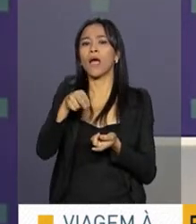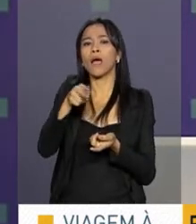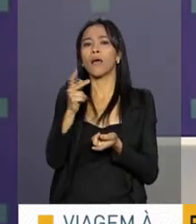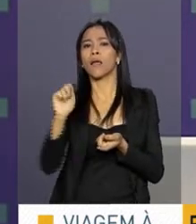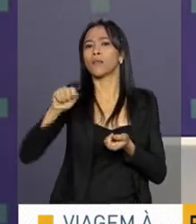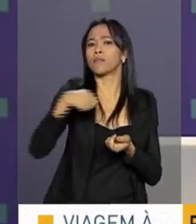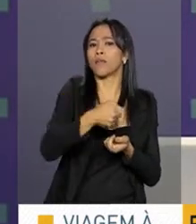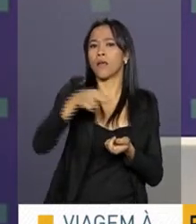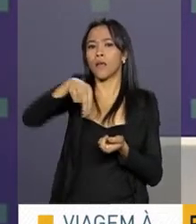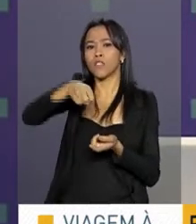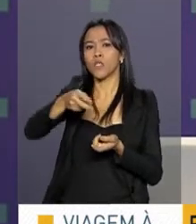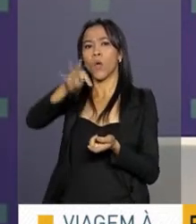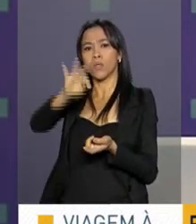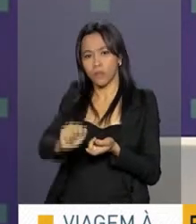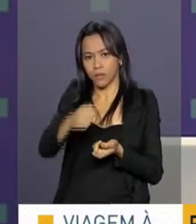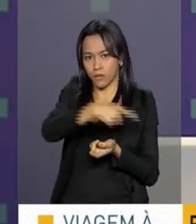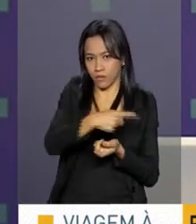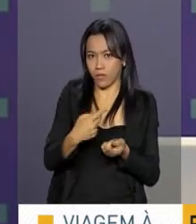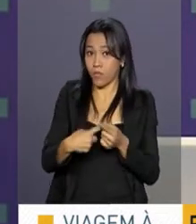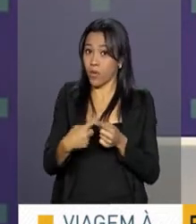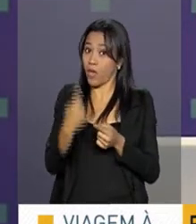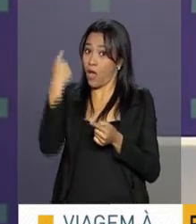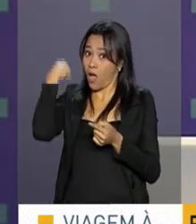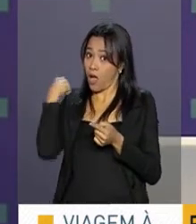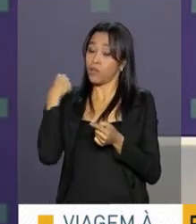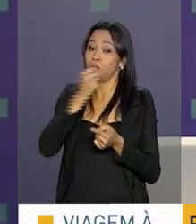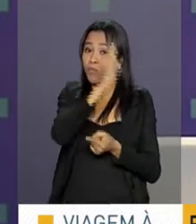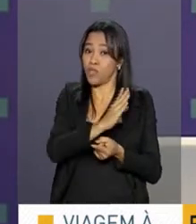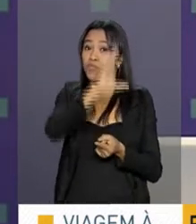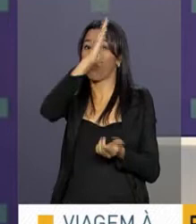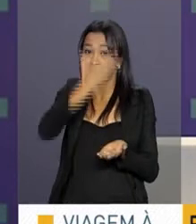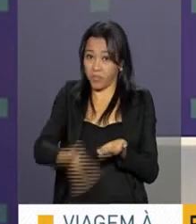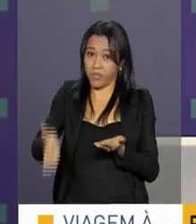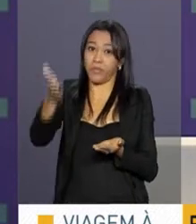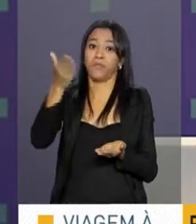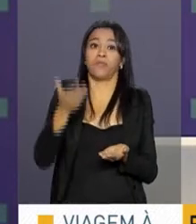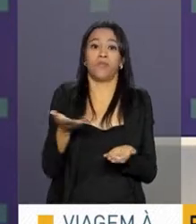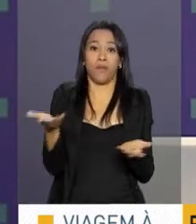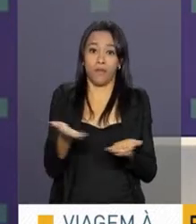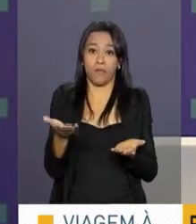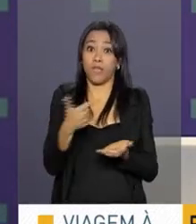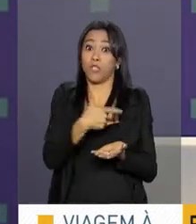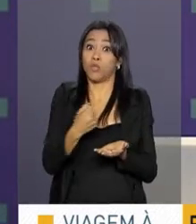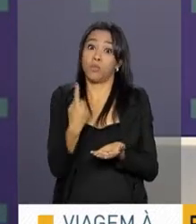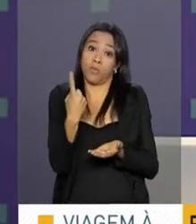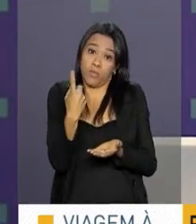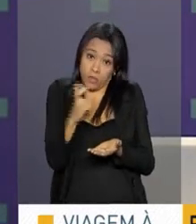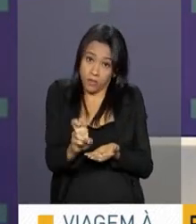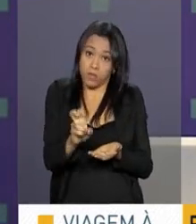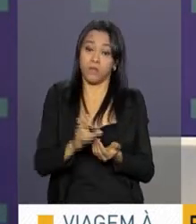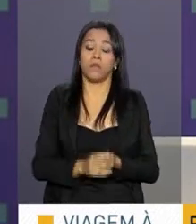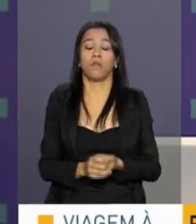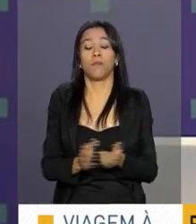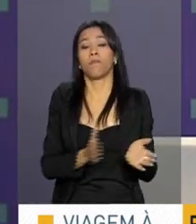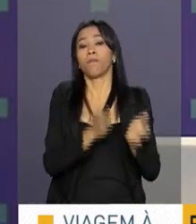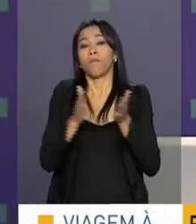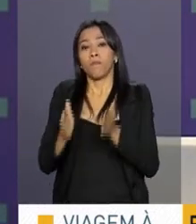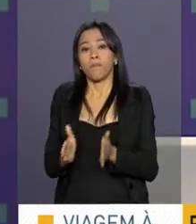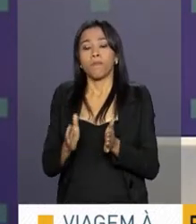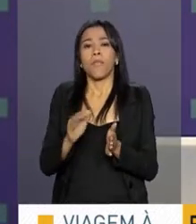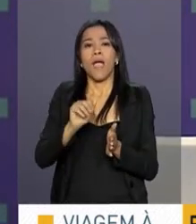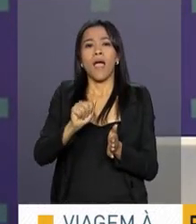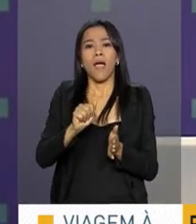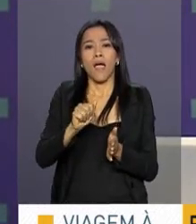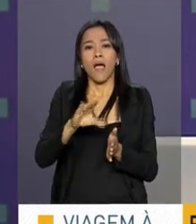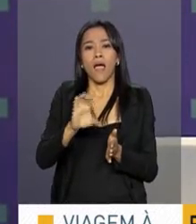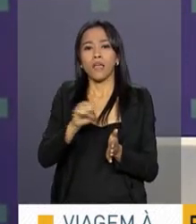investimento que o Brasil perdeu em 2015. As ações das nossas empresas têm sido